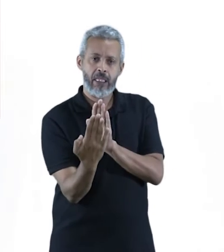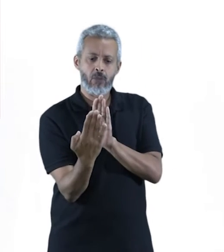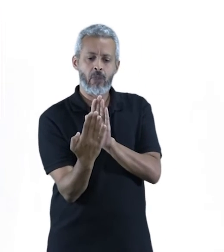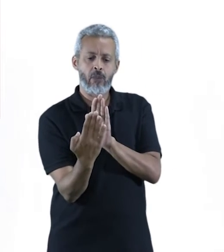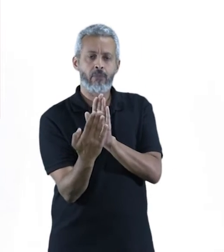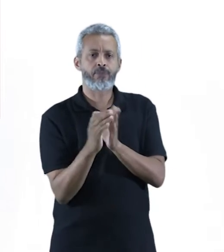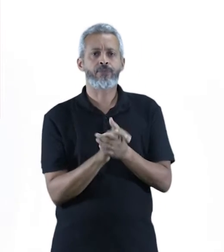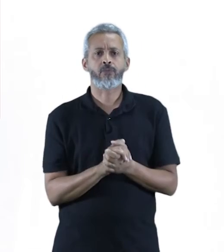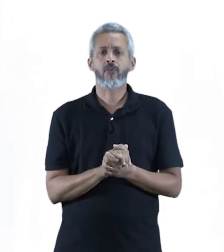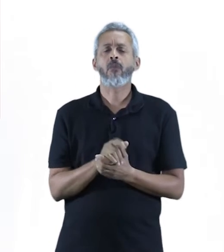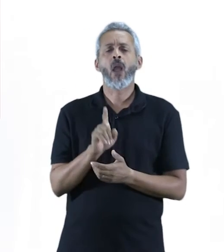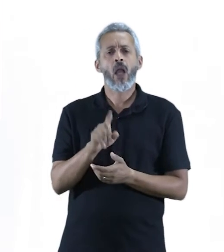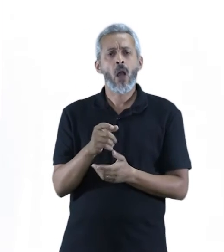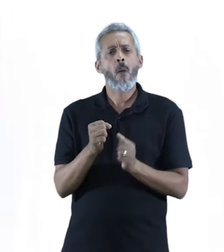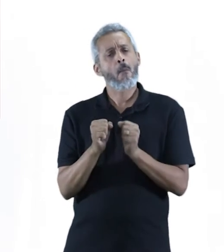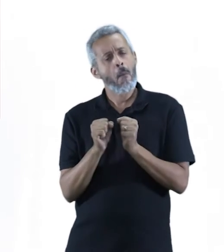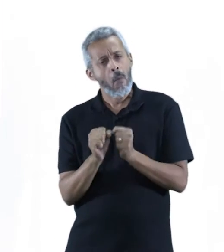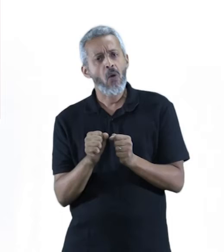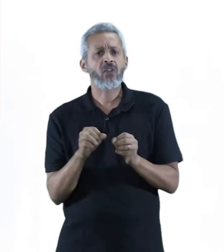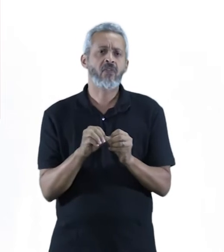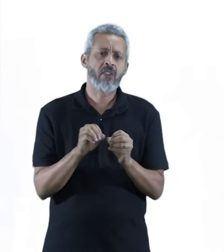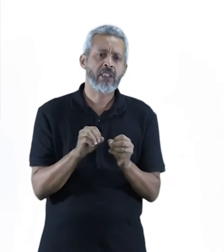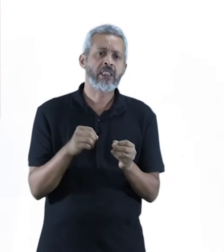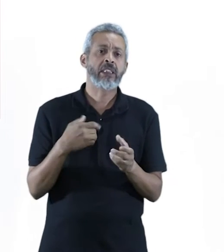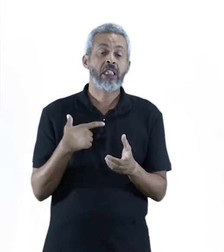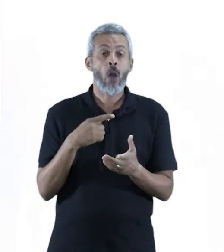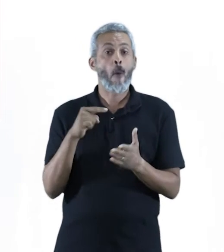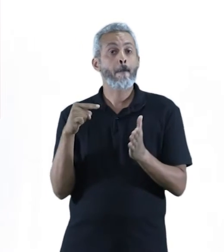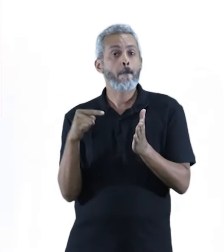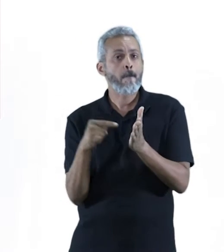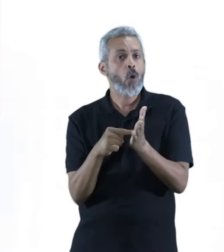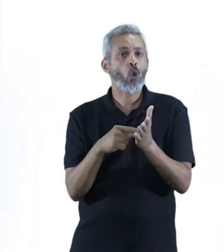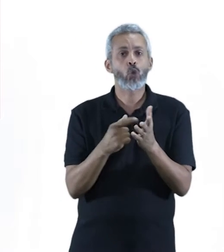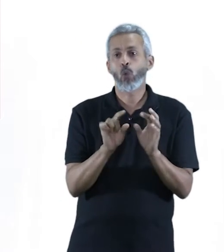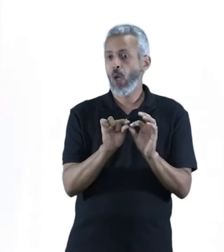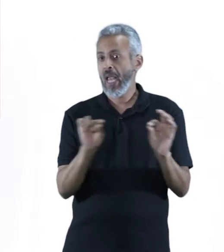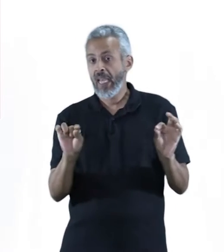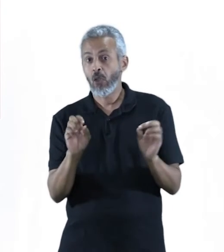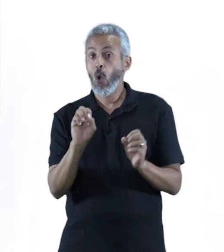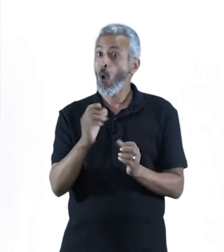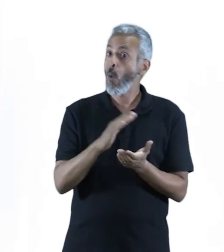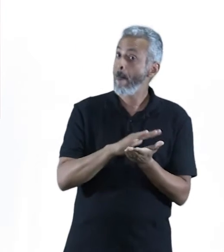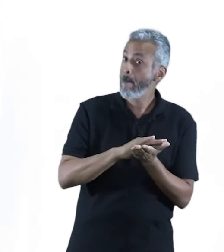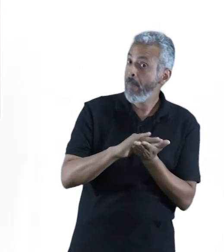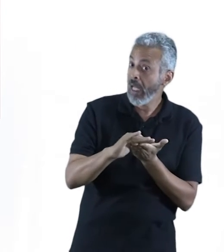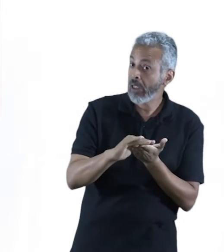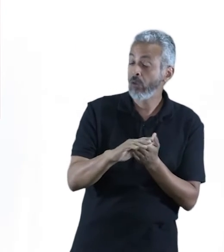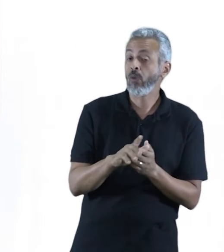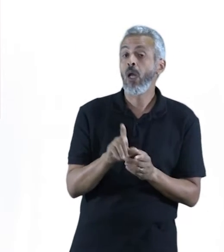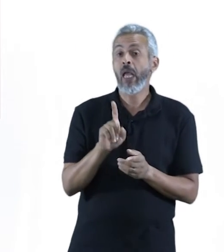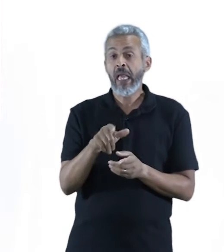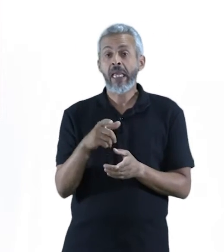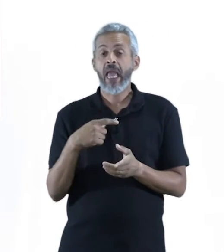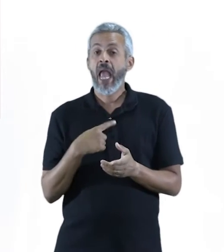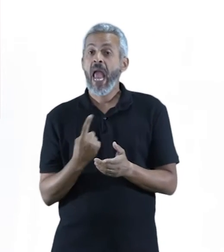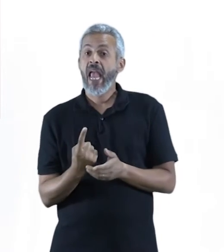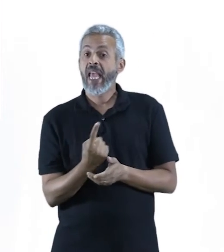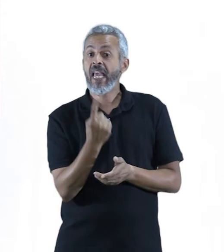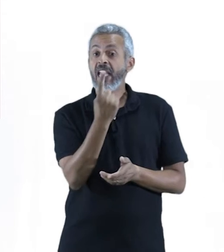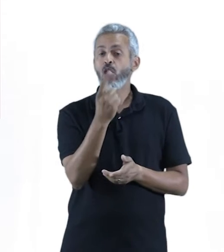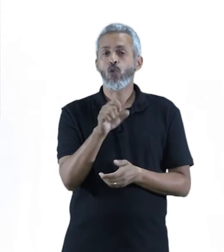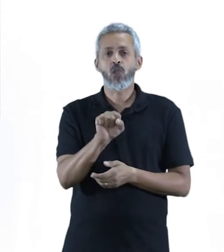espelhar. A reflexão pode ser feita em torno de um ponto, reta ou plano, que funciona como eixo